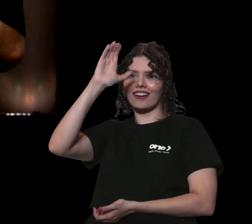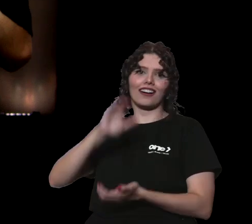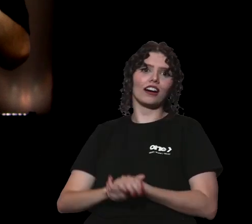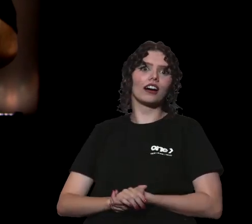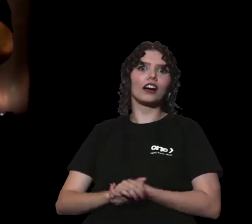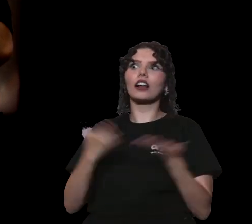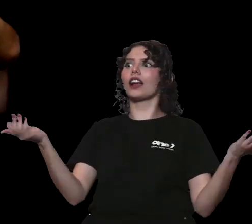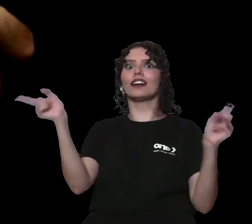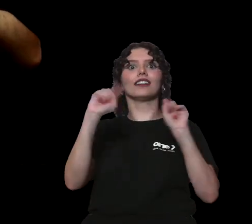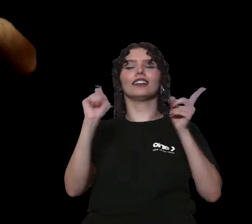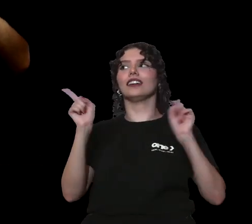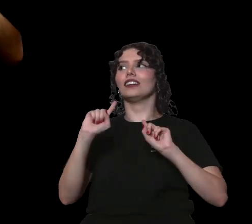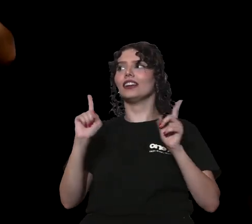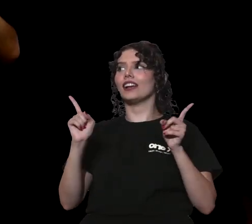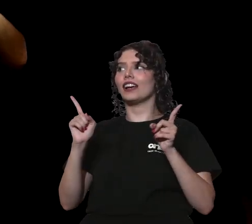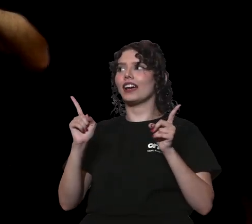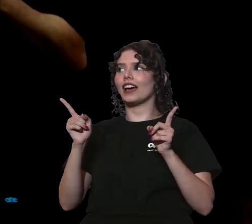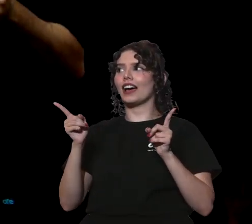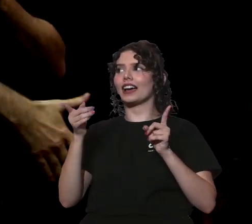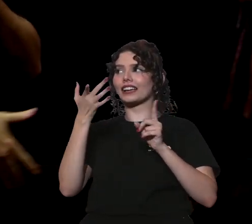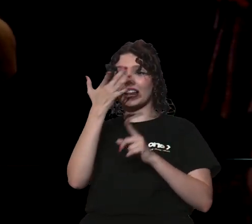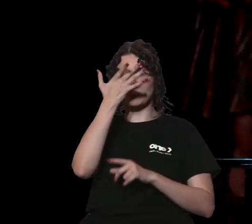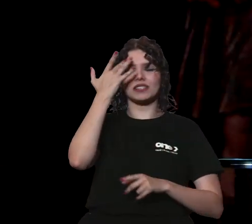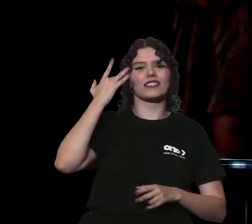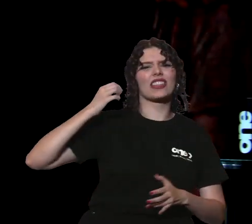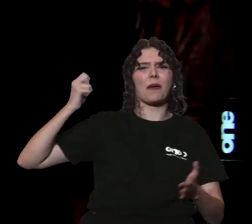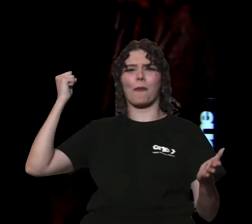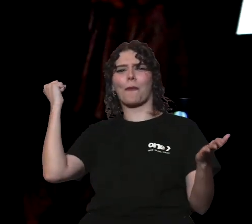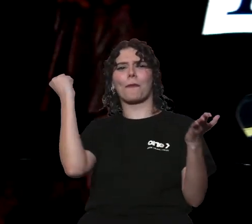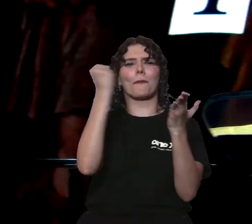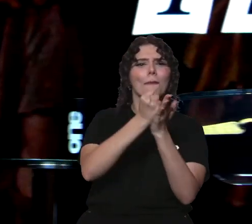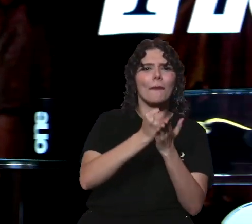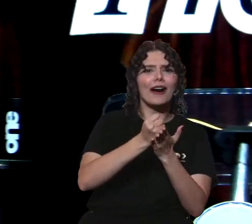Óbvio que não, ela devia estar matando alguém com as suas palavras.